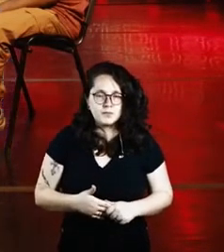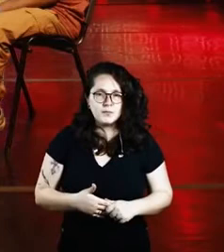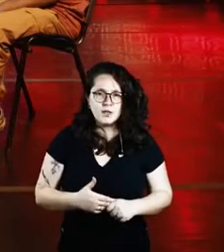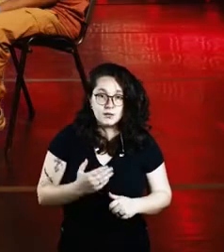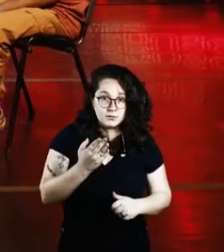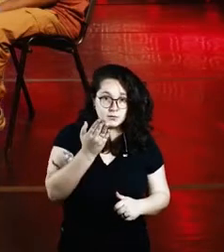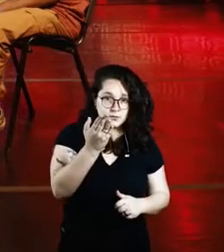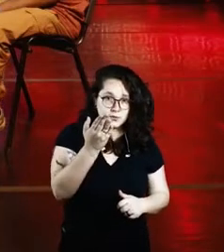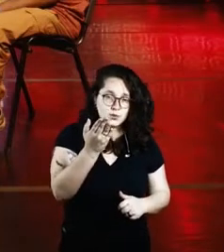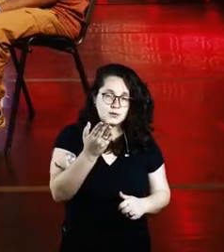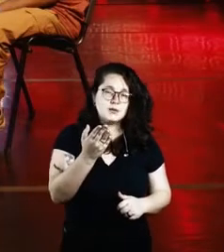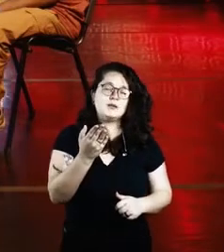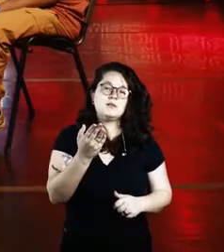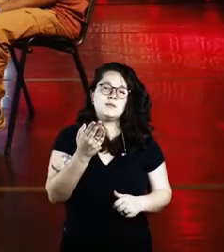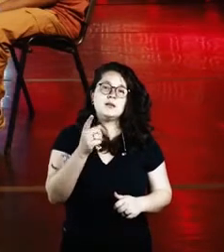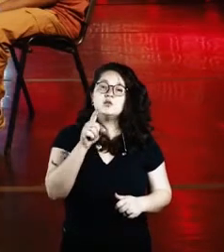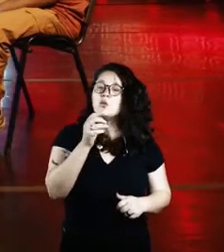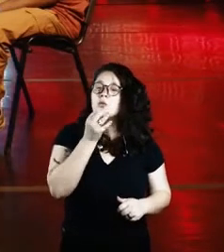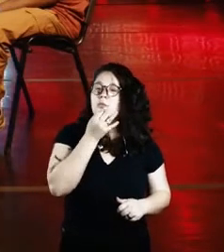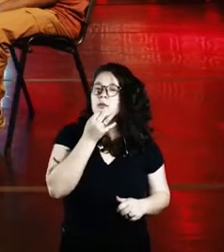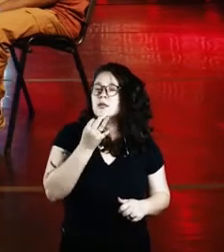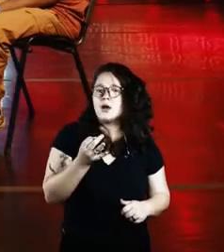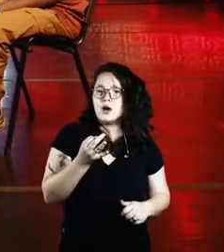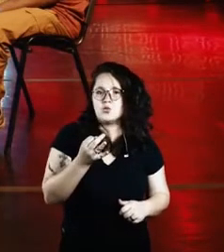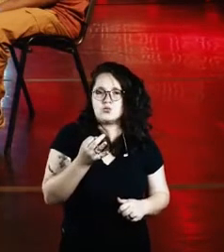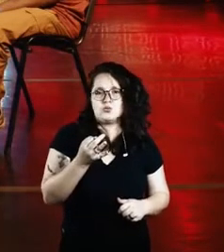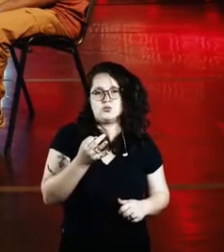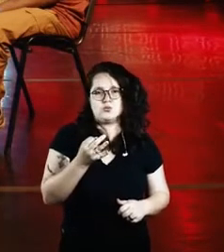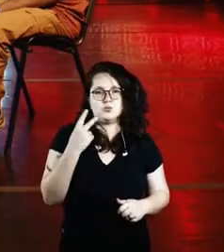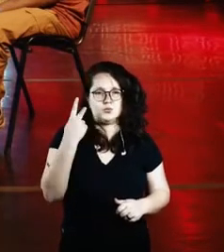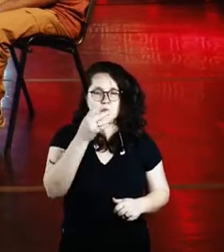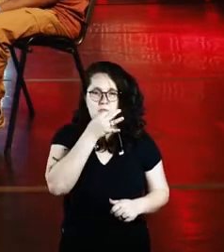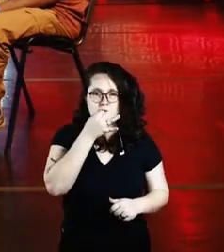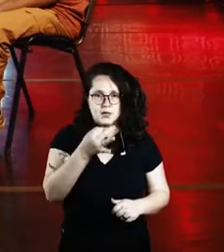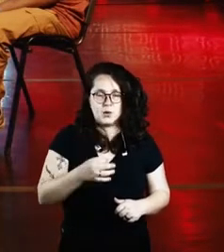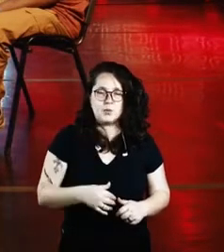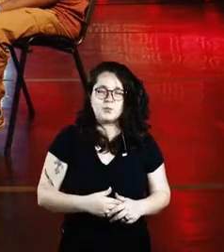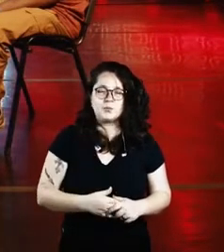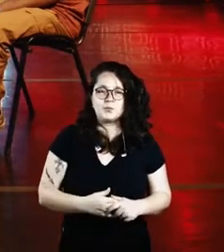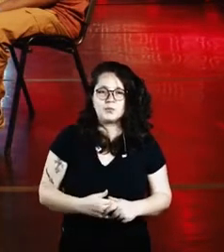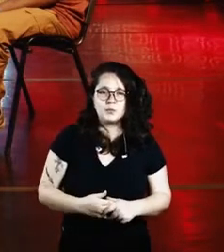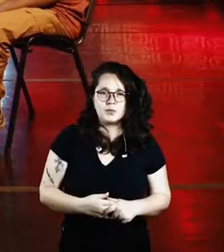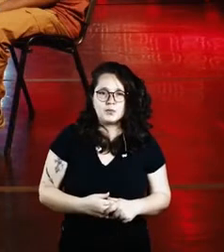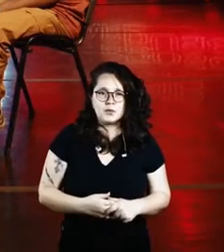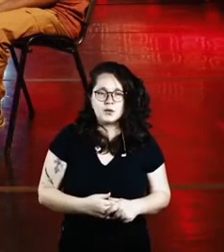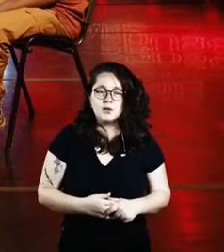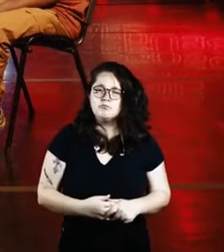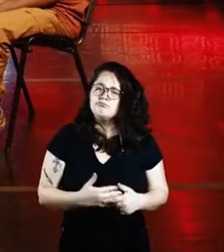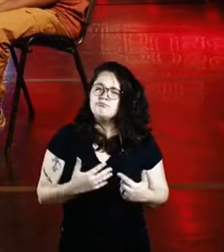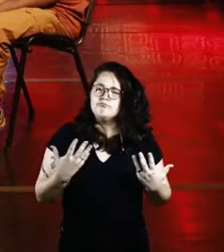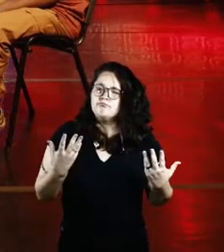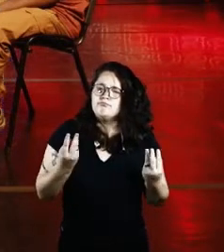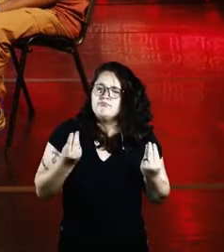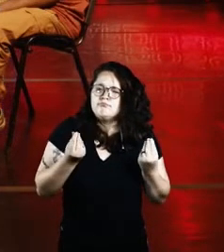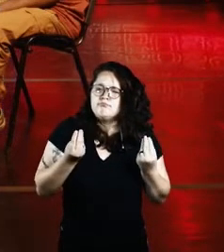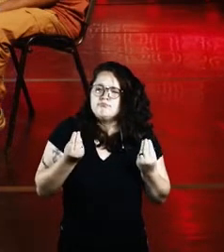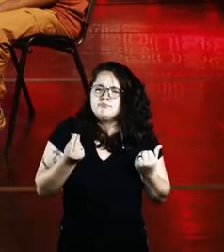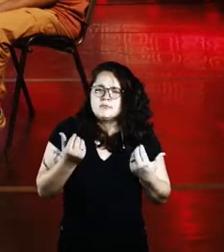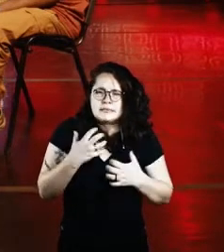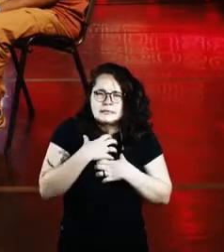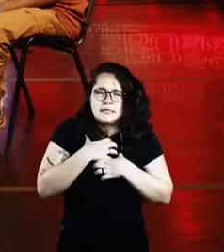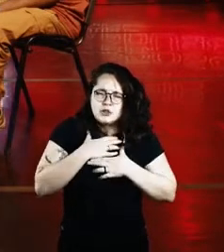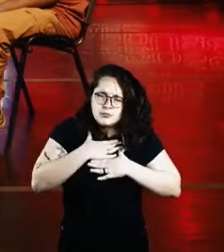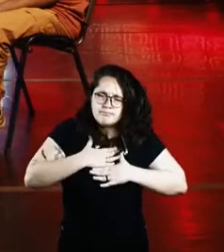Você, a sua opinião pessoal, você se sente, diria,